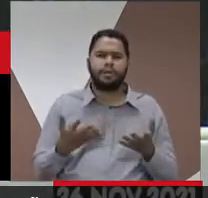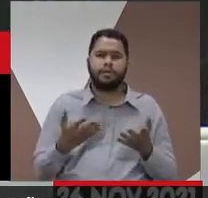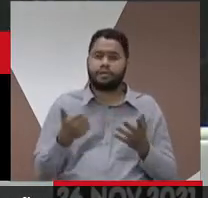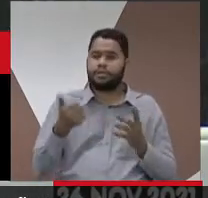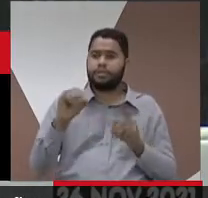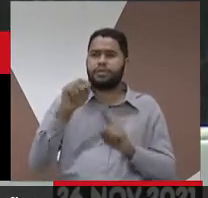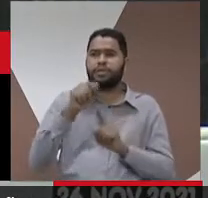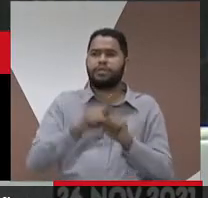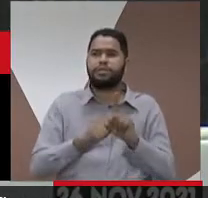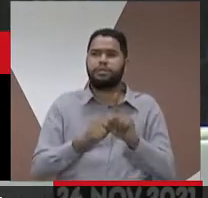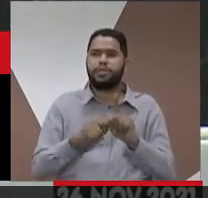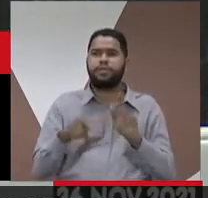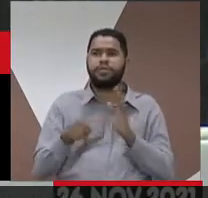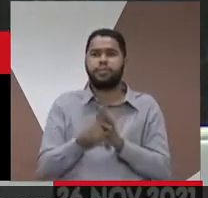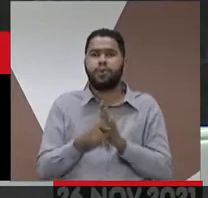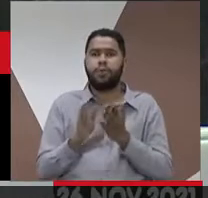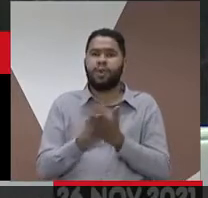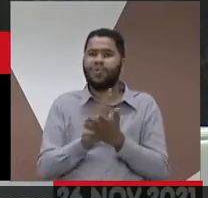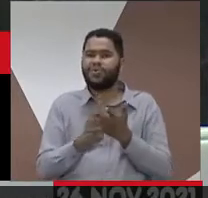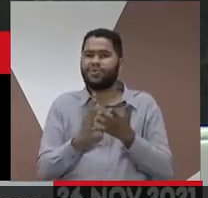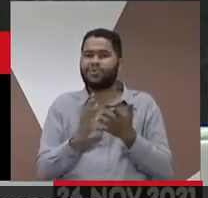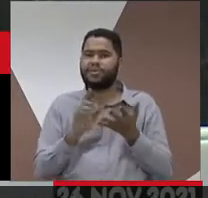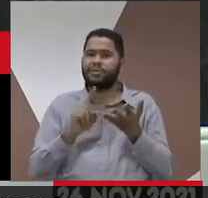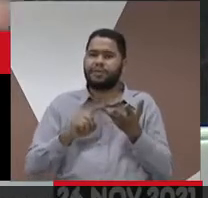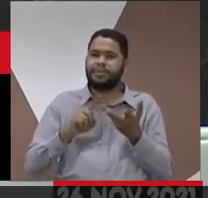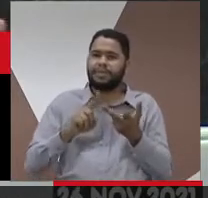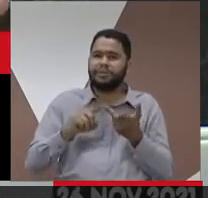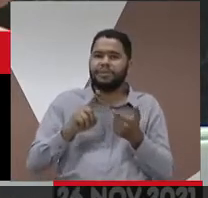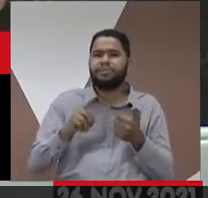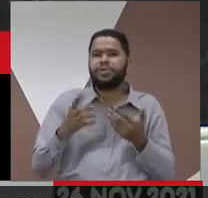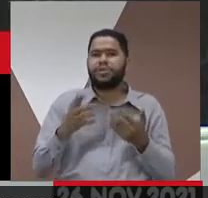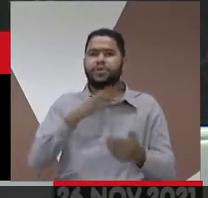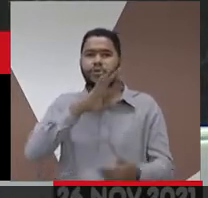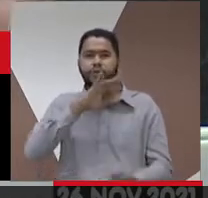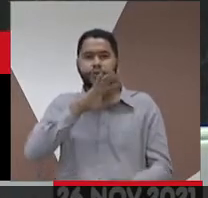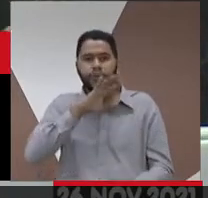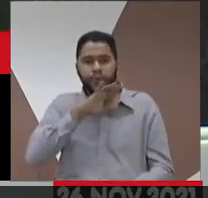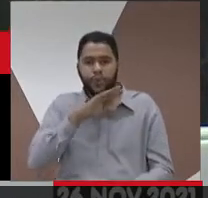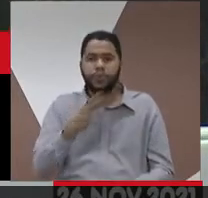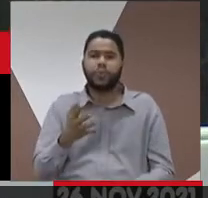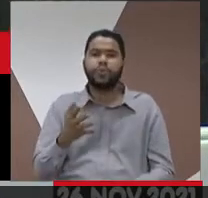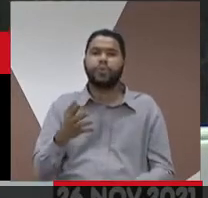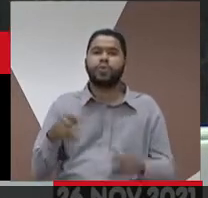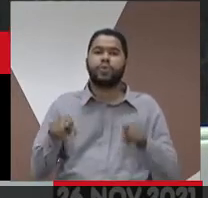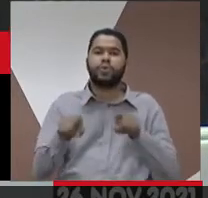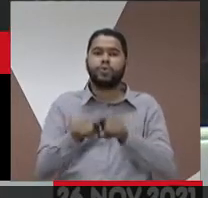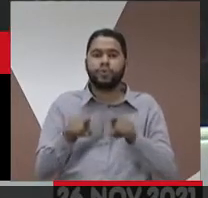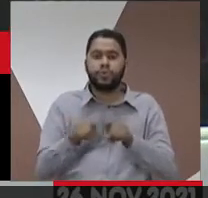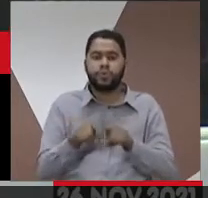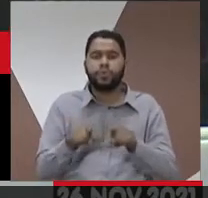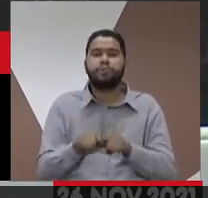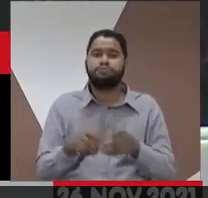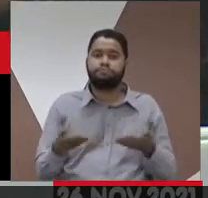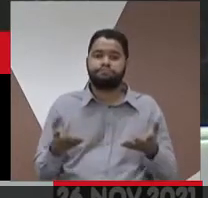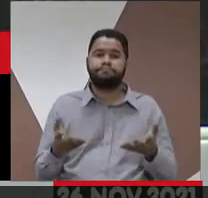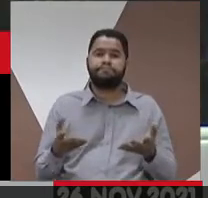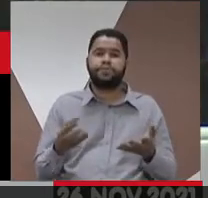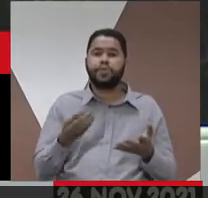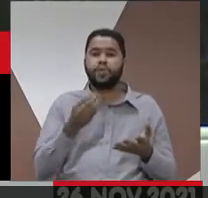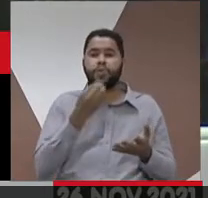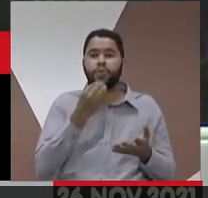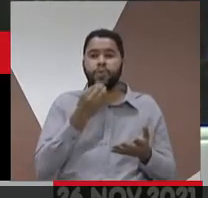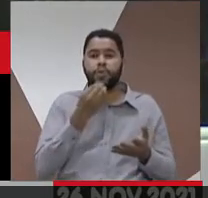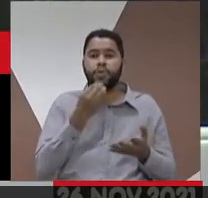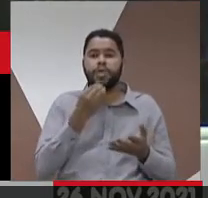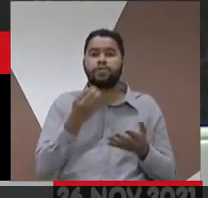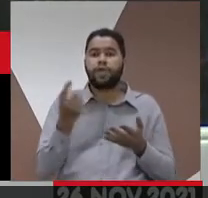10 meses nós teríamos alguns pontos críticos que são terríveis hoje no anel, nós estamos assistindo isso aí, que pudesse esse